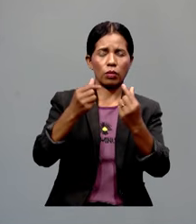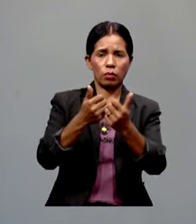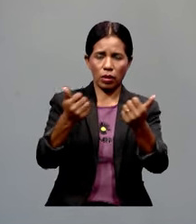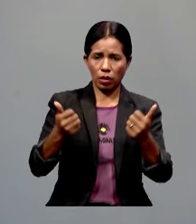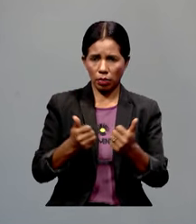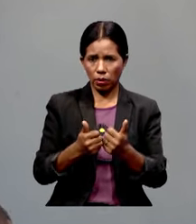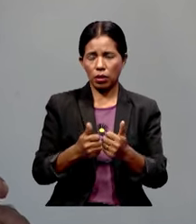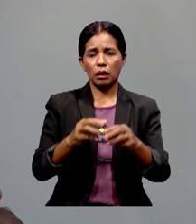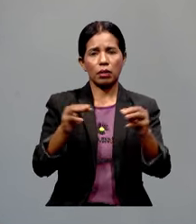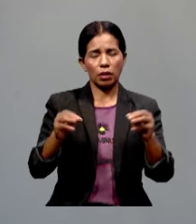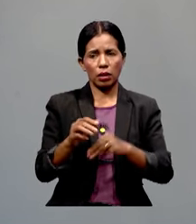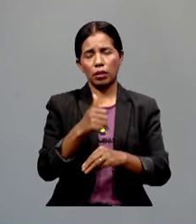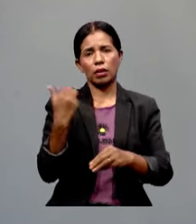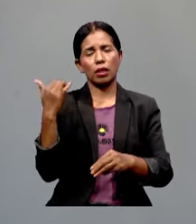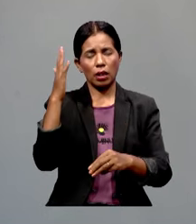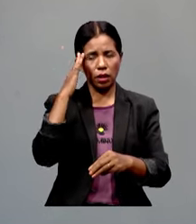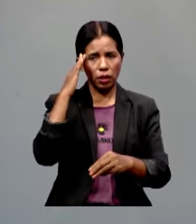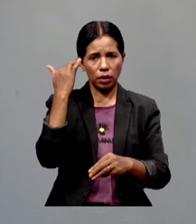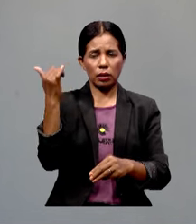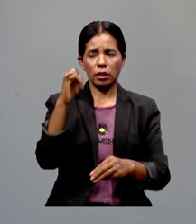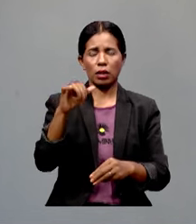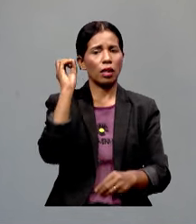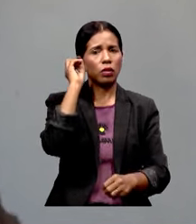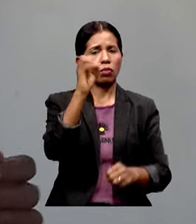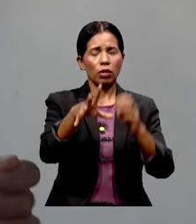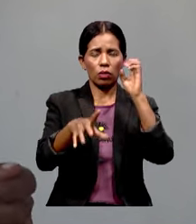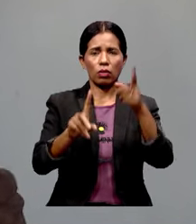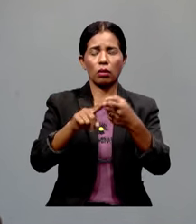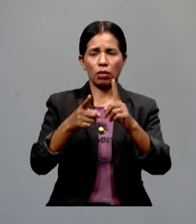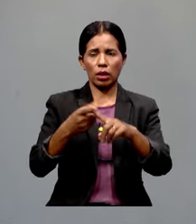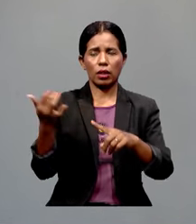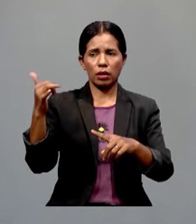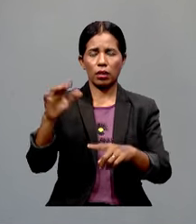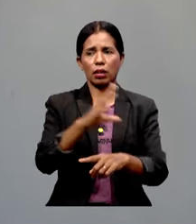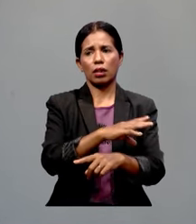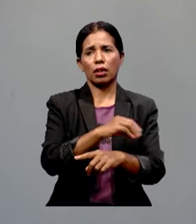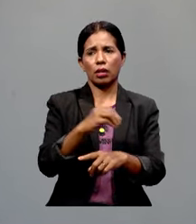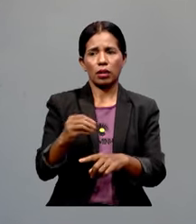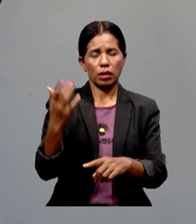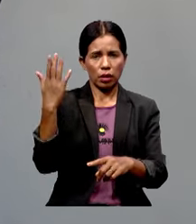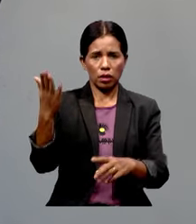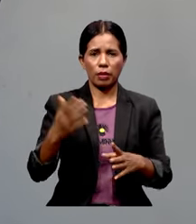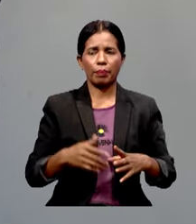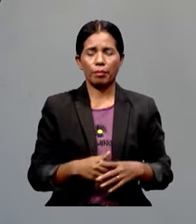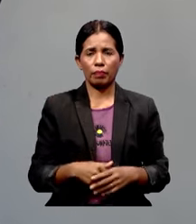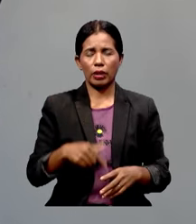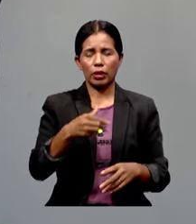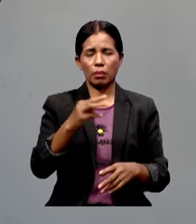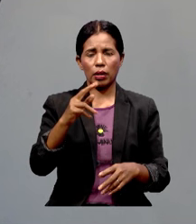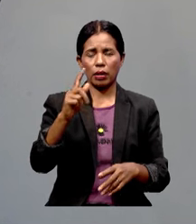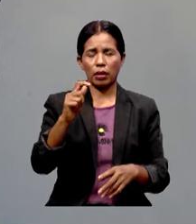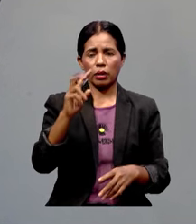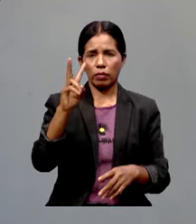balu antau sira kuin semalu mak sira konsege tu da malu iha Vila Verde ngomos iha zaman tip Ninian